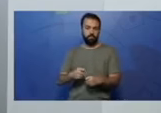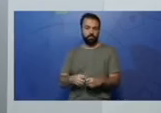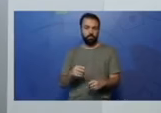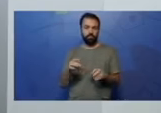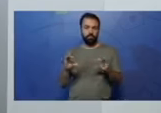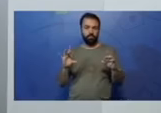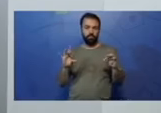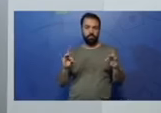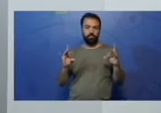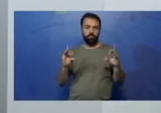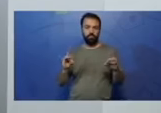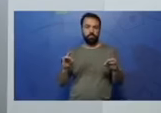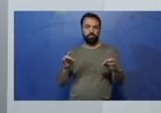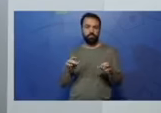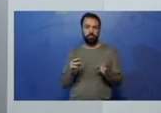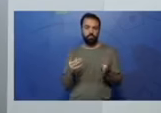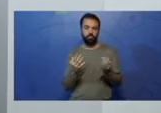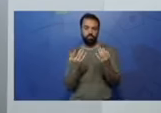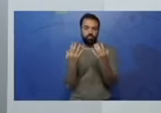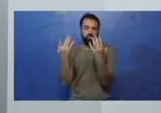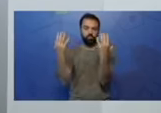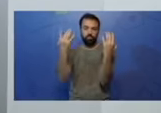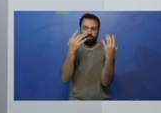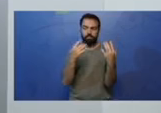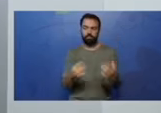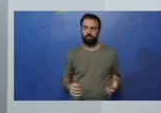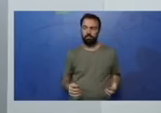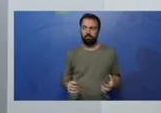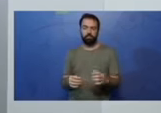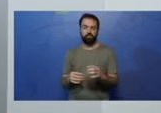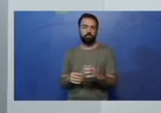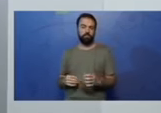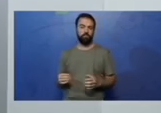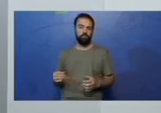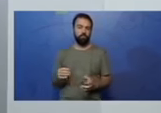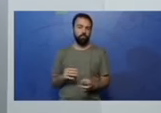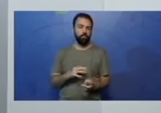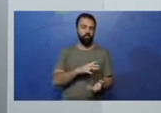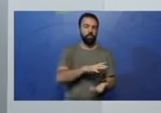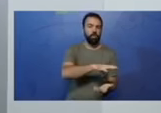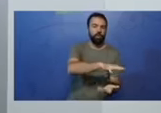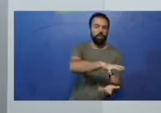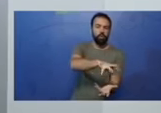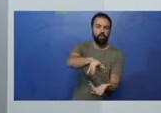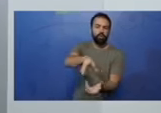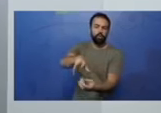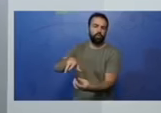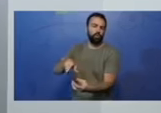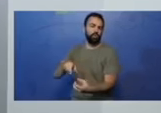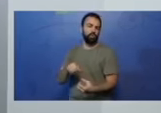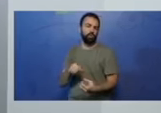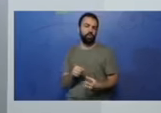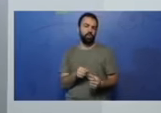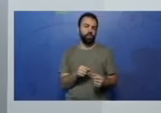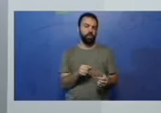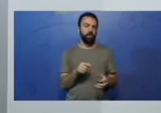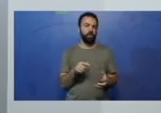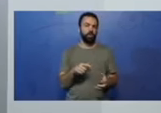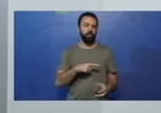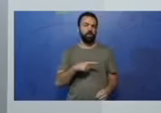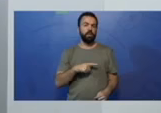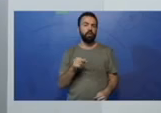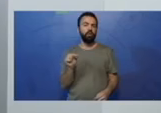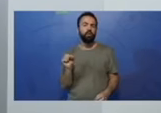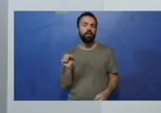Todos os materiais que nos cercam e nós mesmos somos constituídos de pequenas partículas